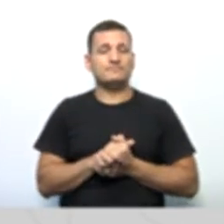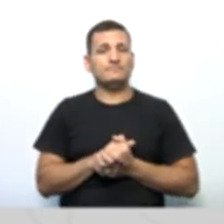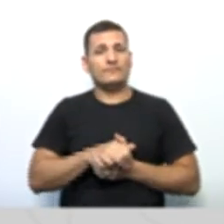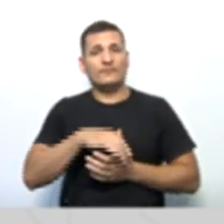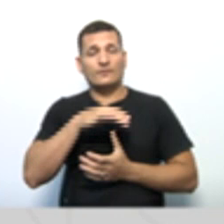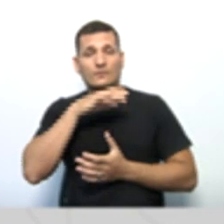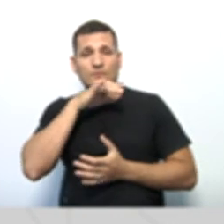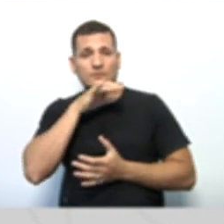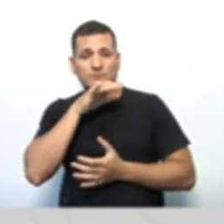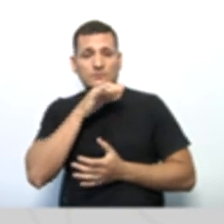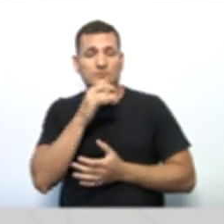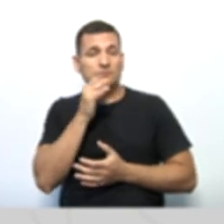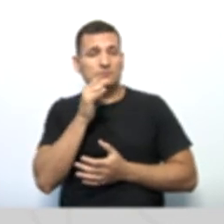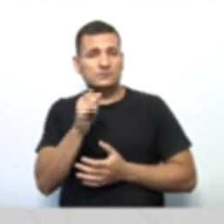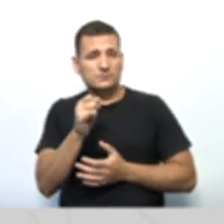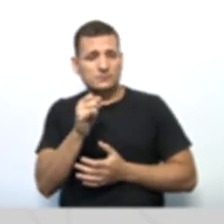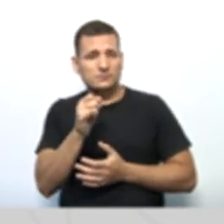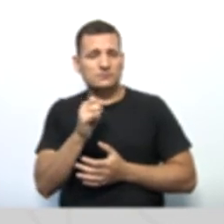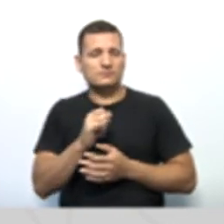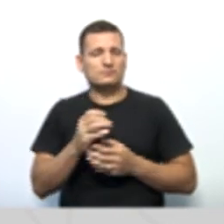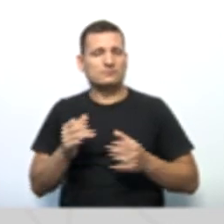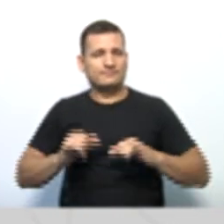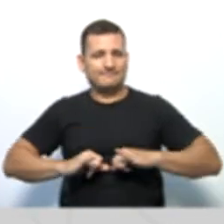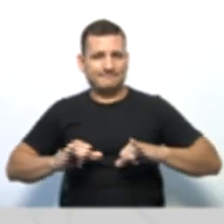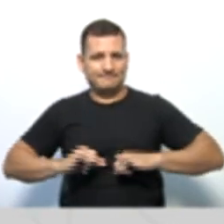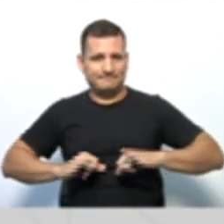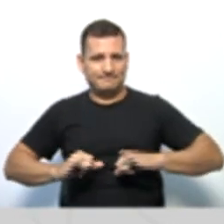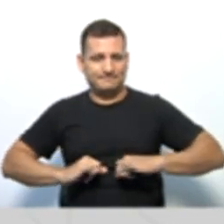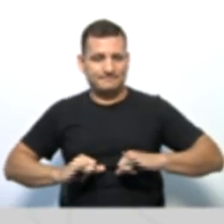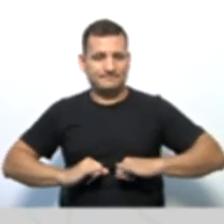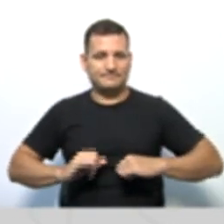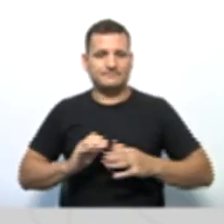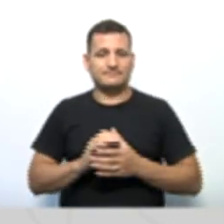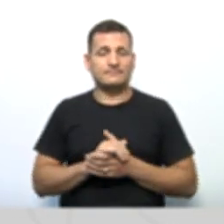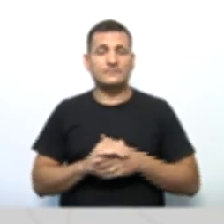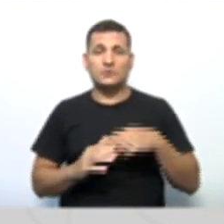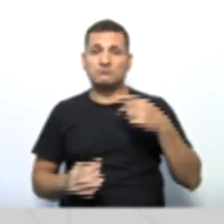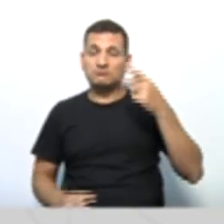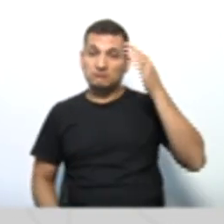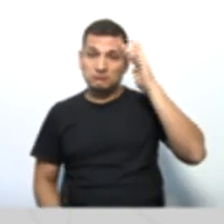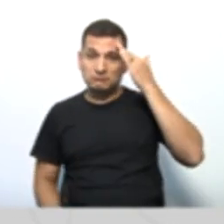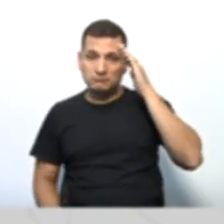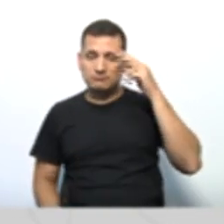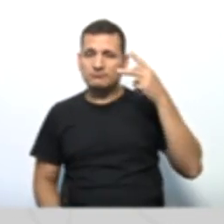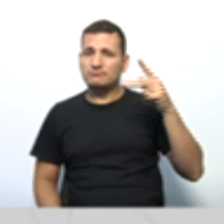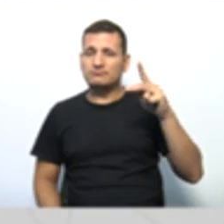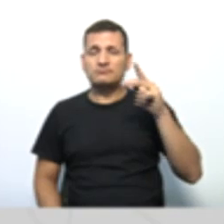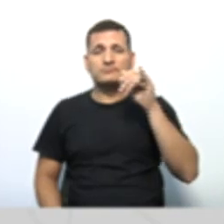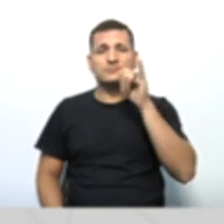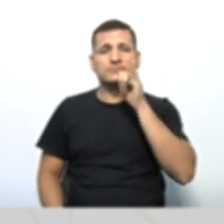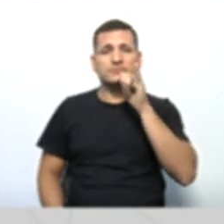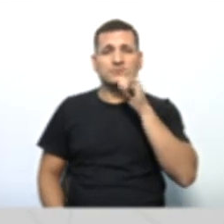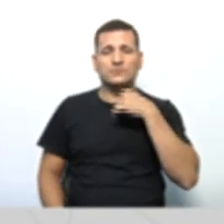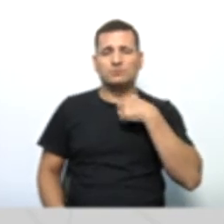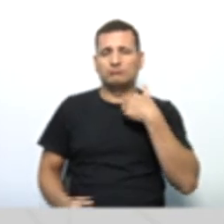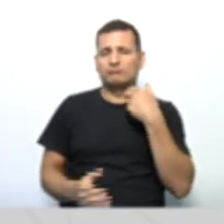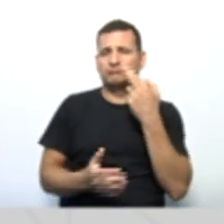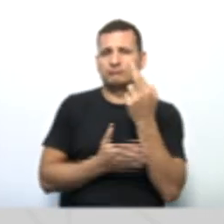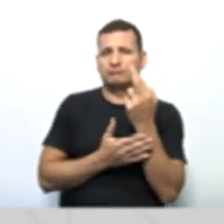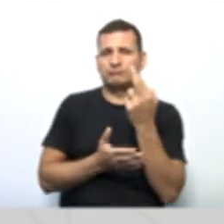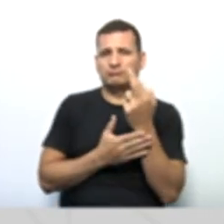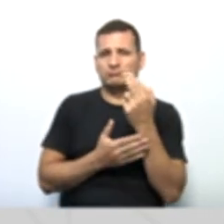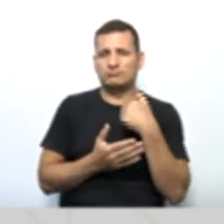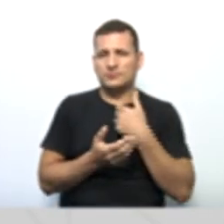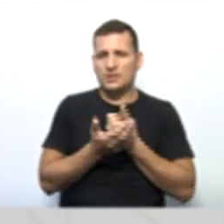ruim se ela provocar sofrimento. Então, segundo essa concepção, na hora de decidir minha ação moral, eu